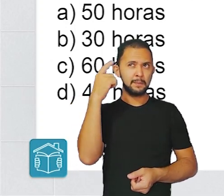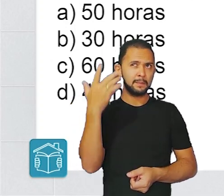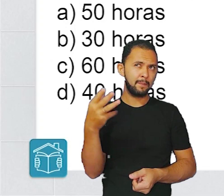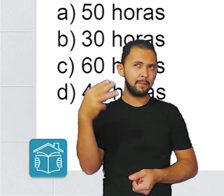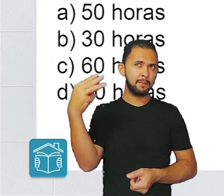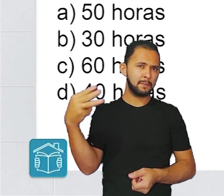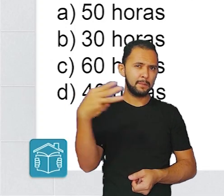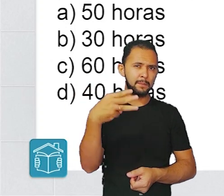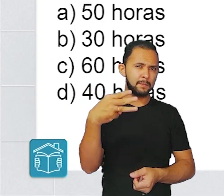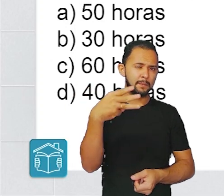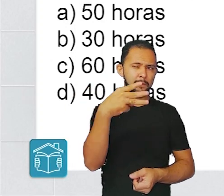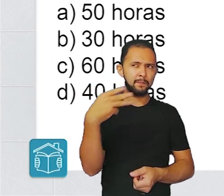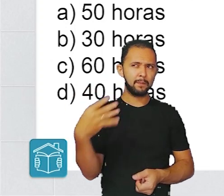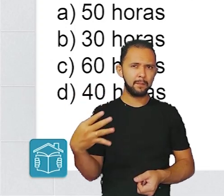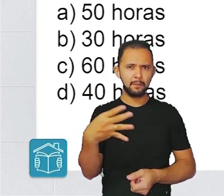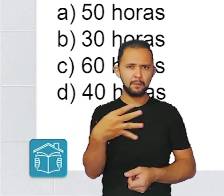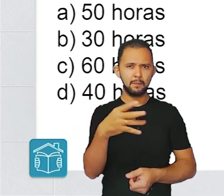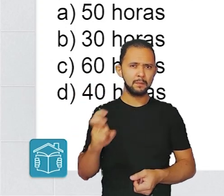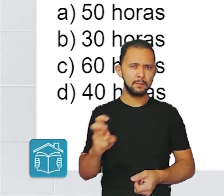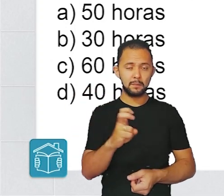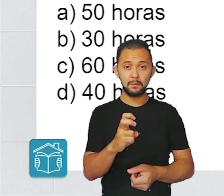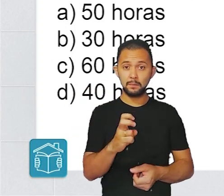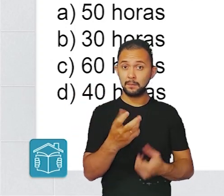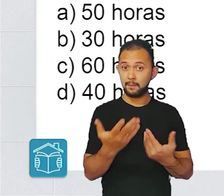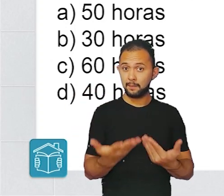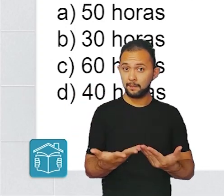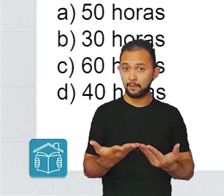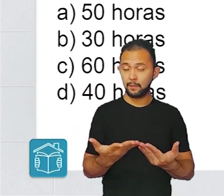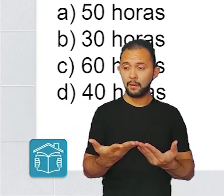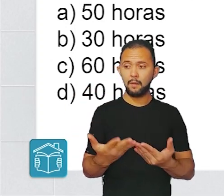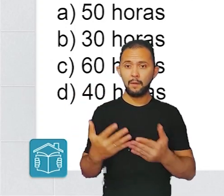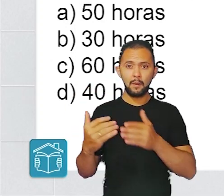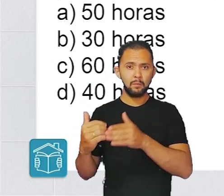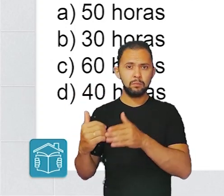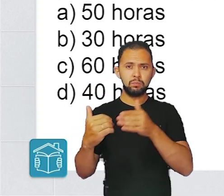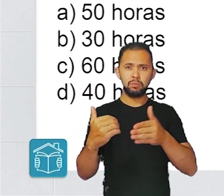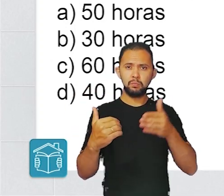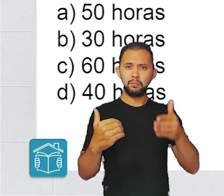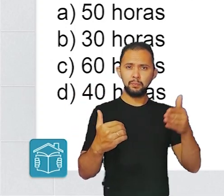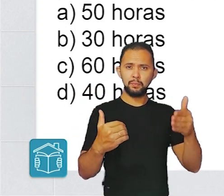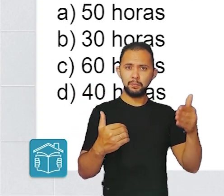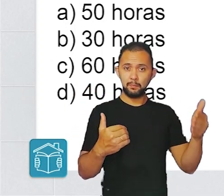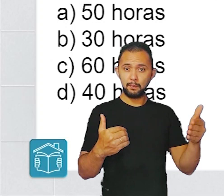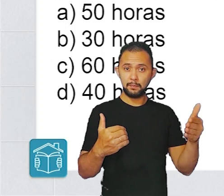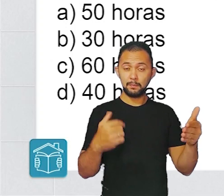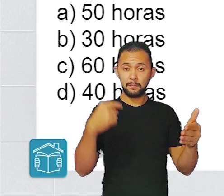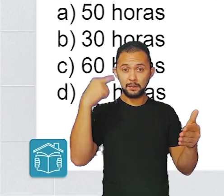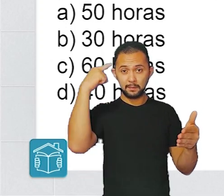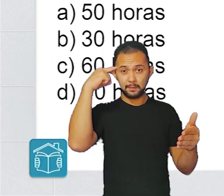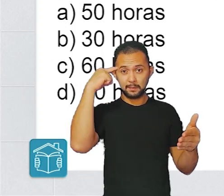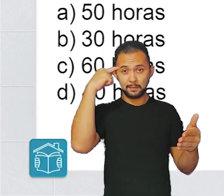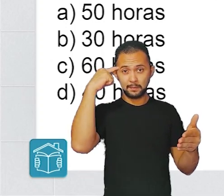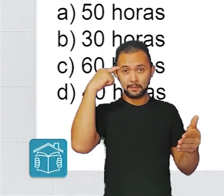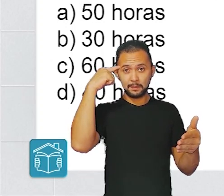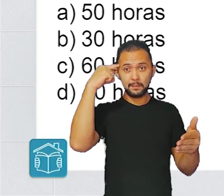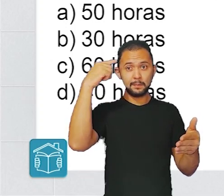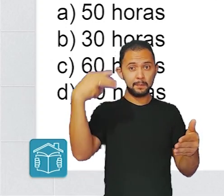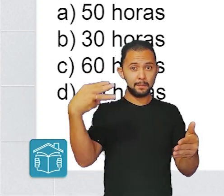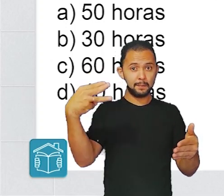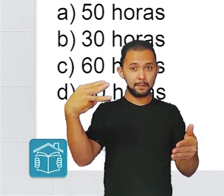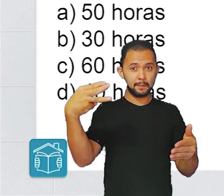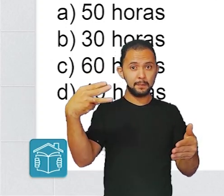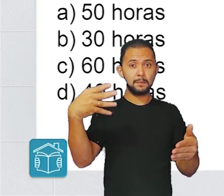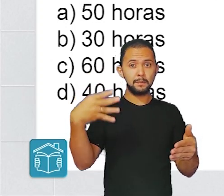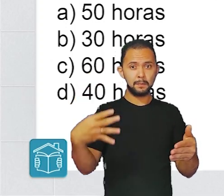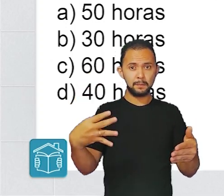3 em 3, de 4 em 4 e de 5 em 5. Então essa repetição, ela vai nos lembrar dos múltiplos de 3, de 4 e de